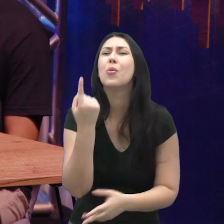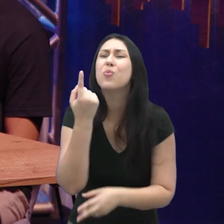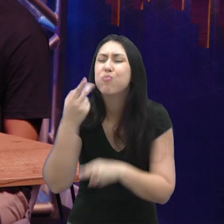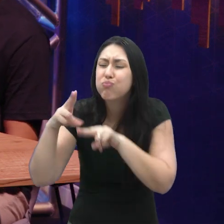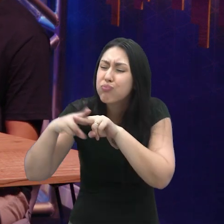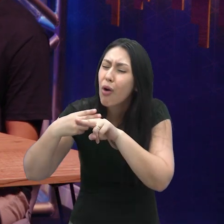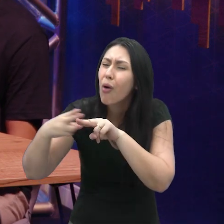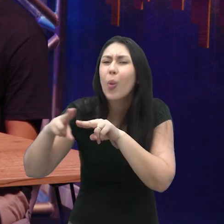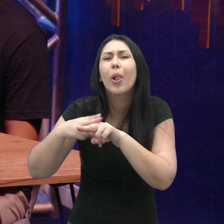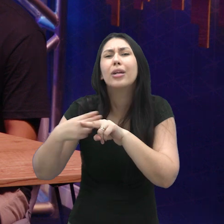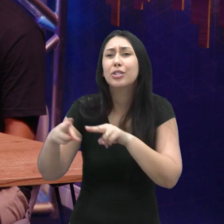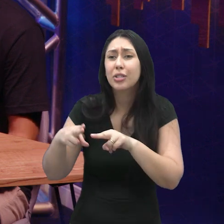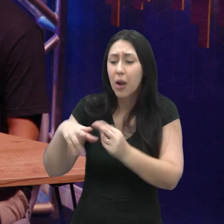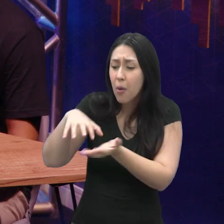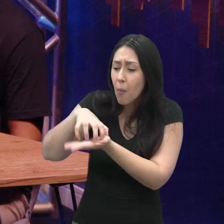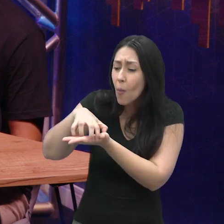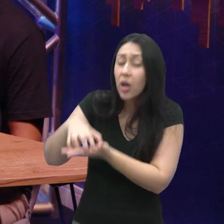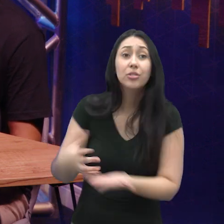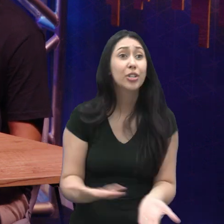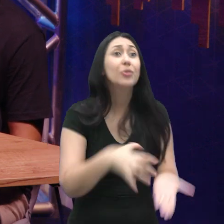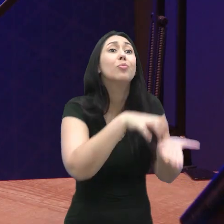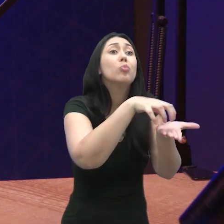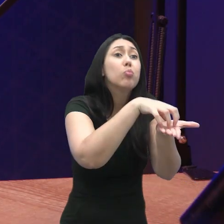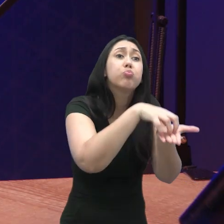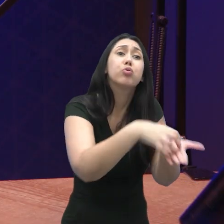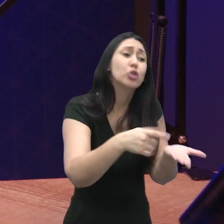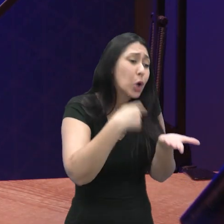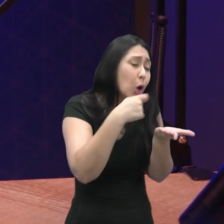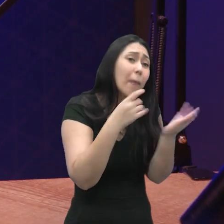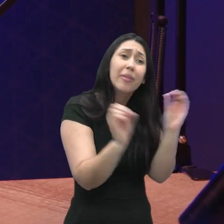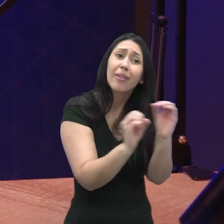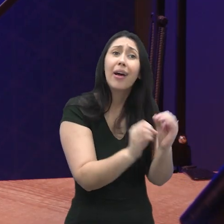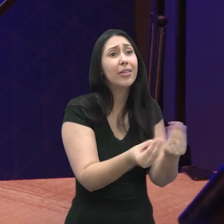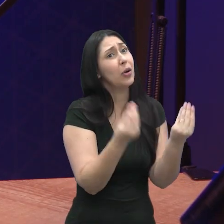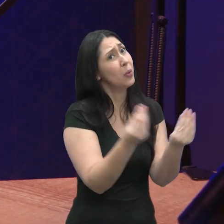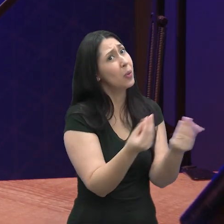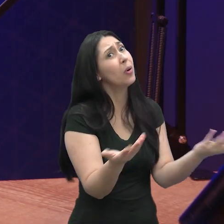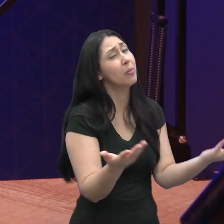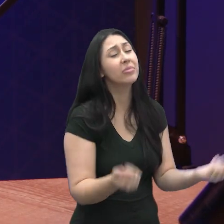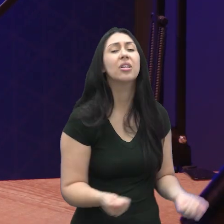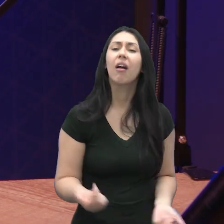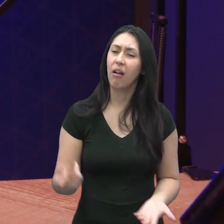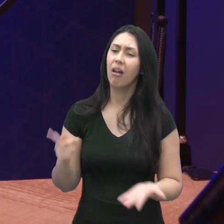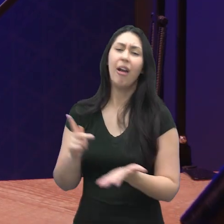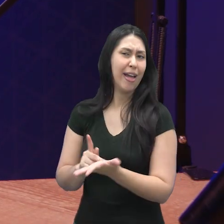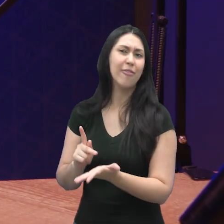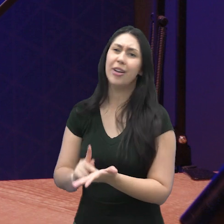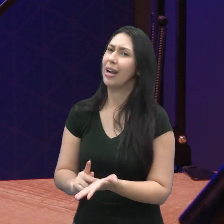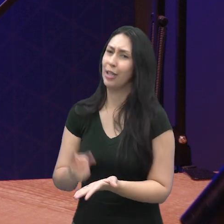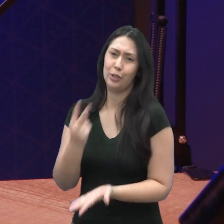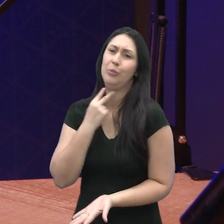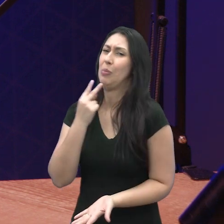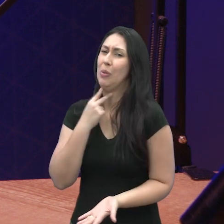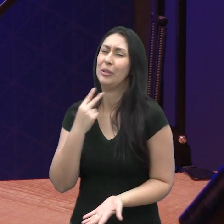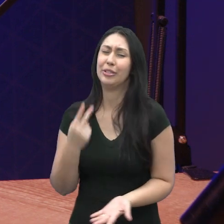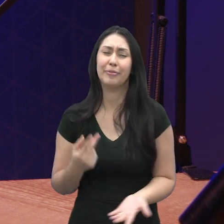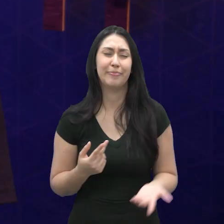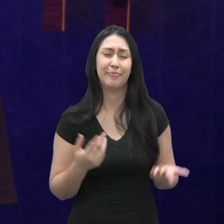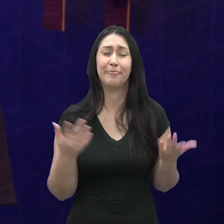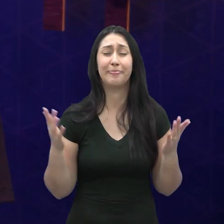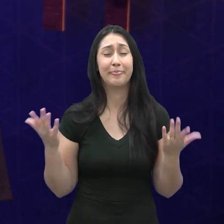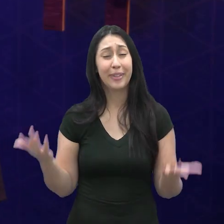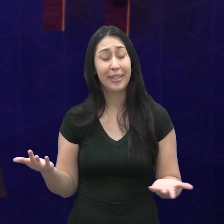um chocolatinho? Então, Um pudim, Vic? um pudim, né? Não tem Não dá, pudim, não dá. É inadmissível isso aí.